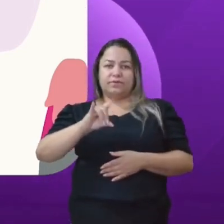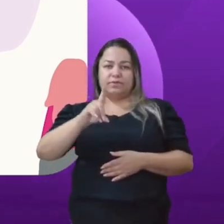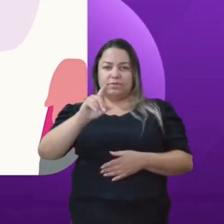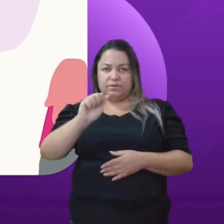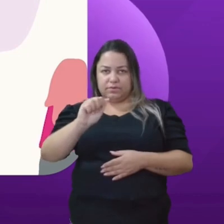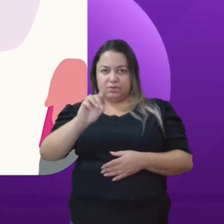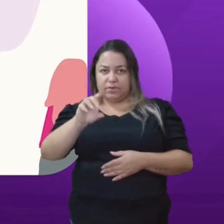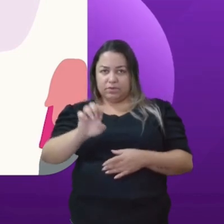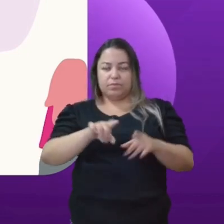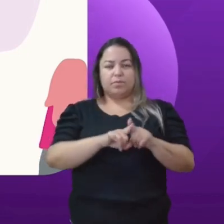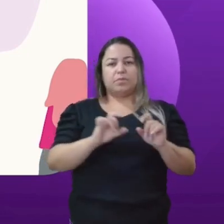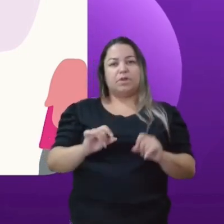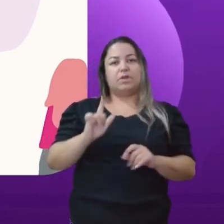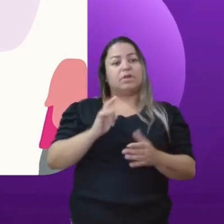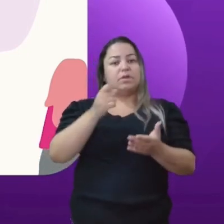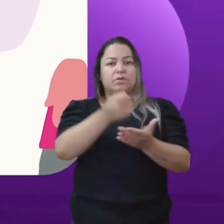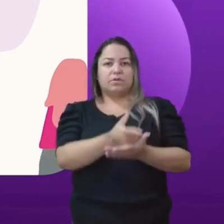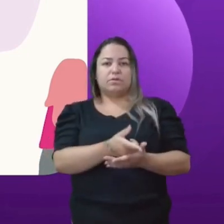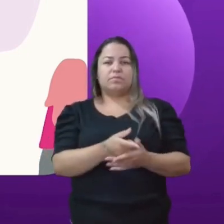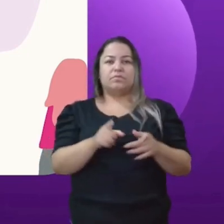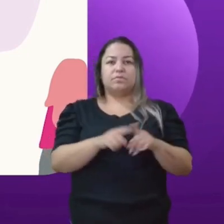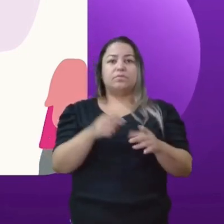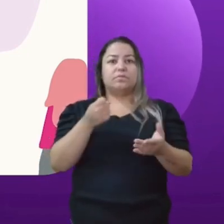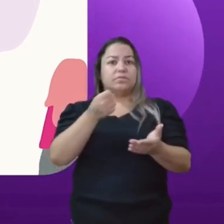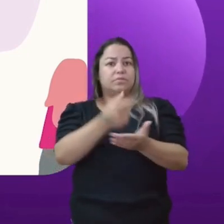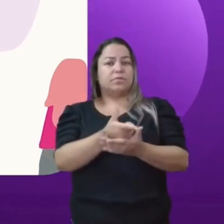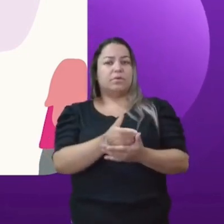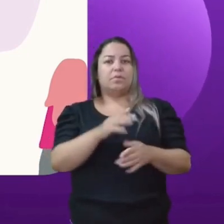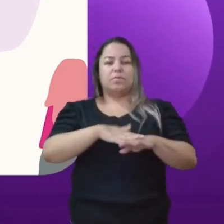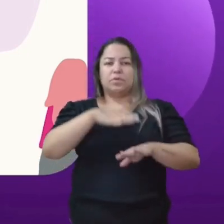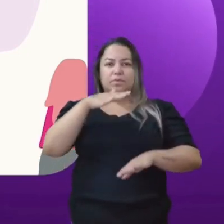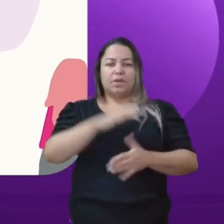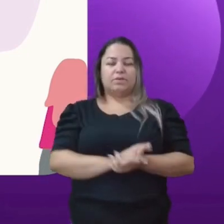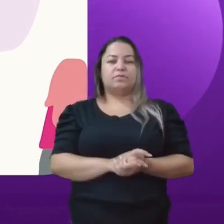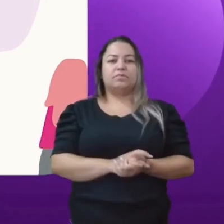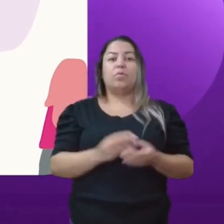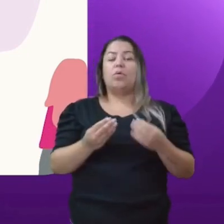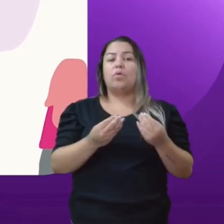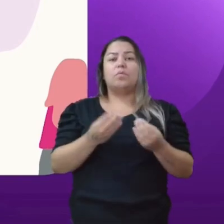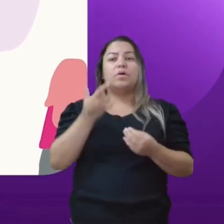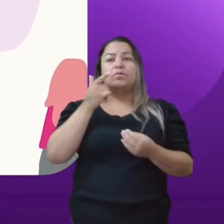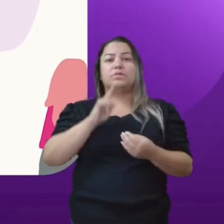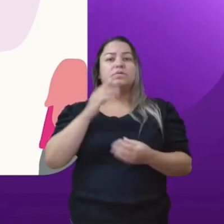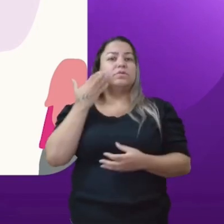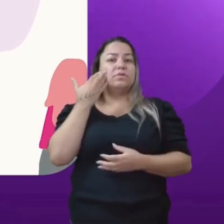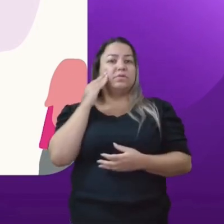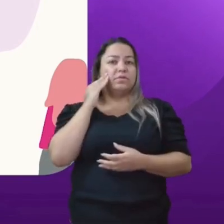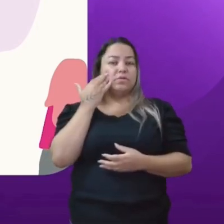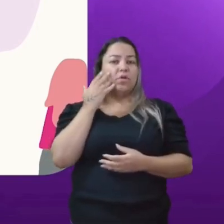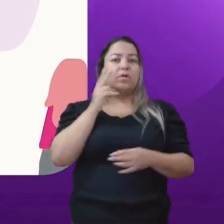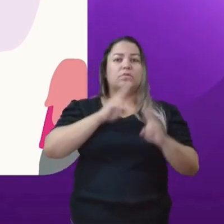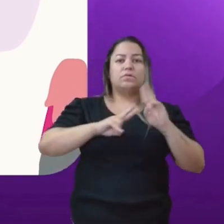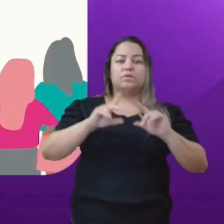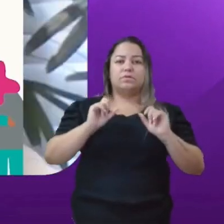fenômeno que acontece quando quem ganha menos paga mais proporcionalmente. Como que a gente vai conseguir entender isso melhor? Quando a gente olhar para a